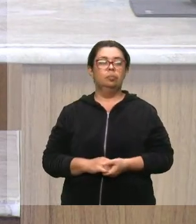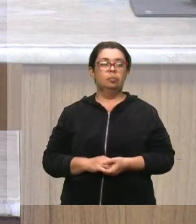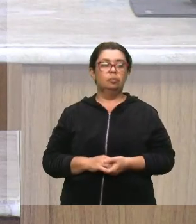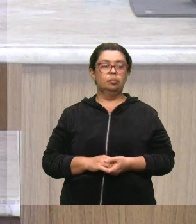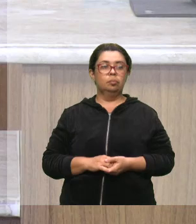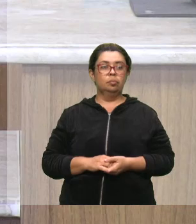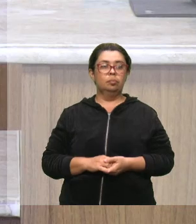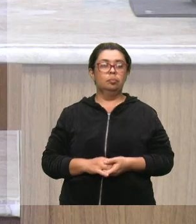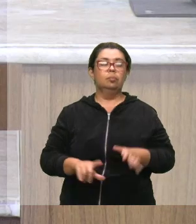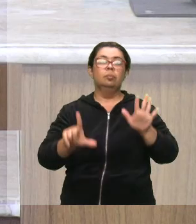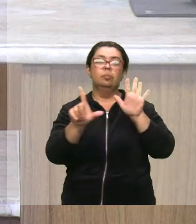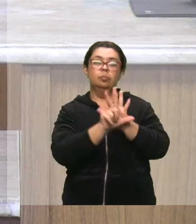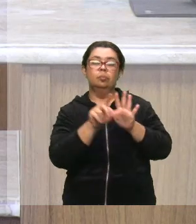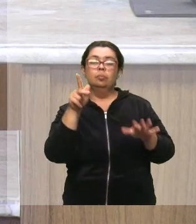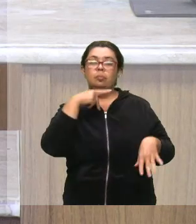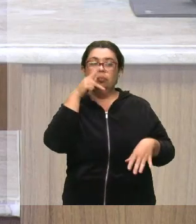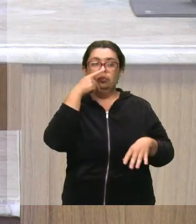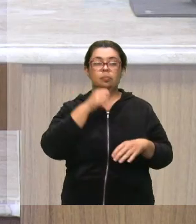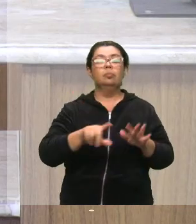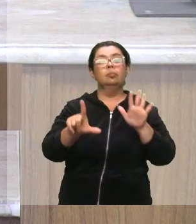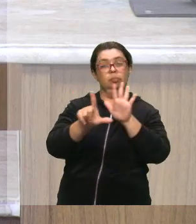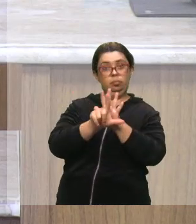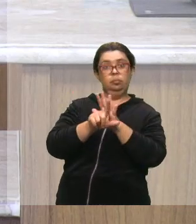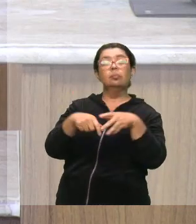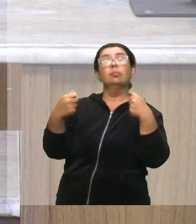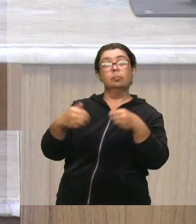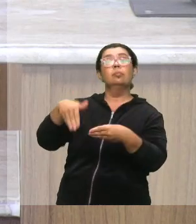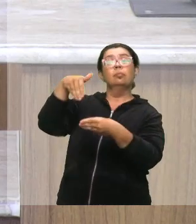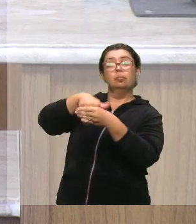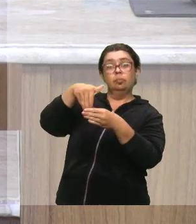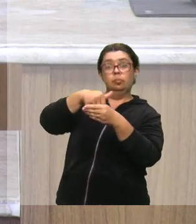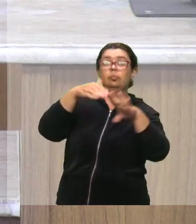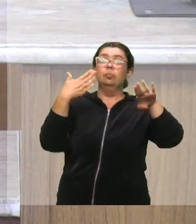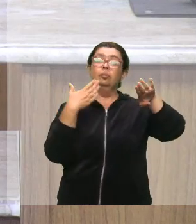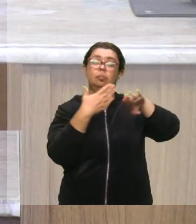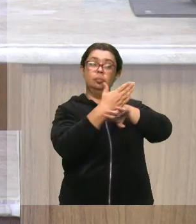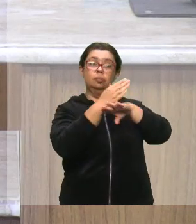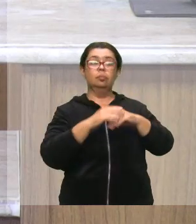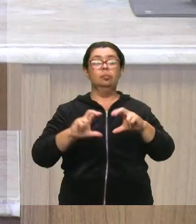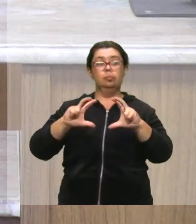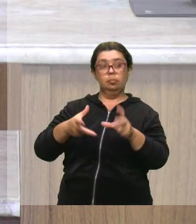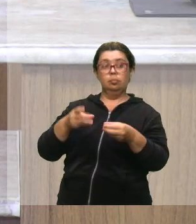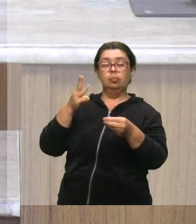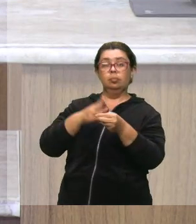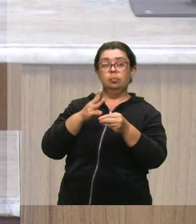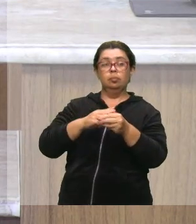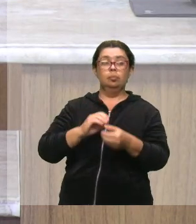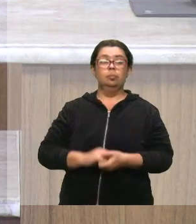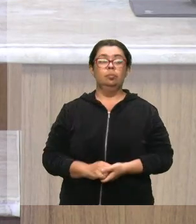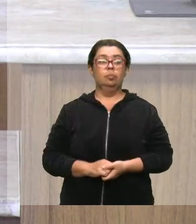A Constituição determina que essa lei deve ser votada e aprovada pela Câmara Municipal.